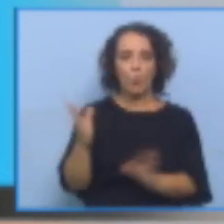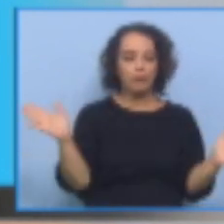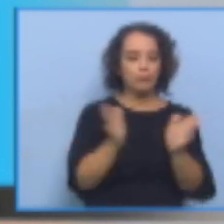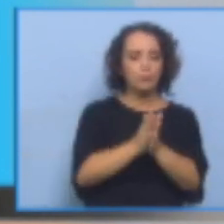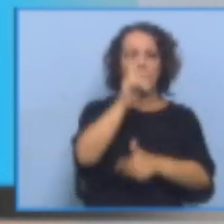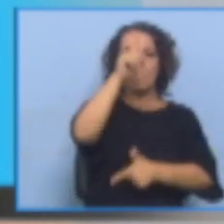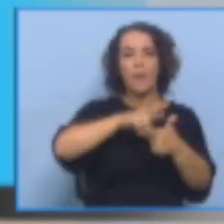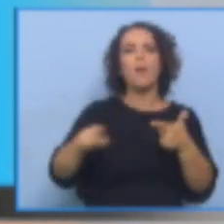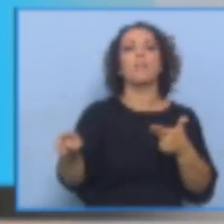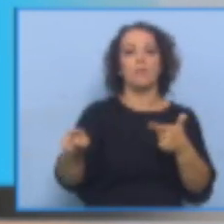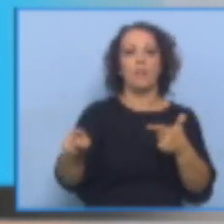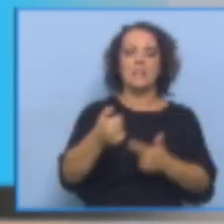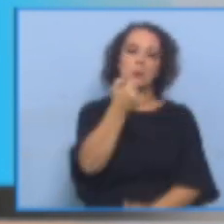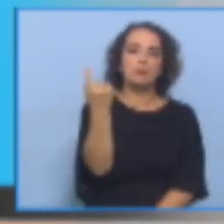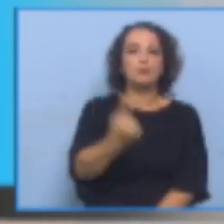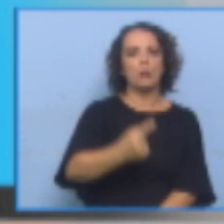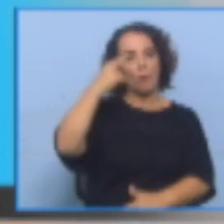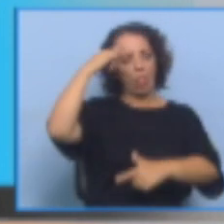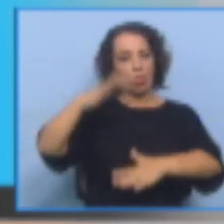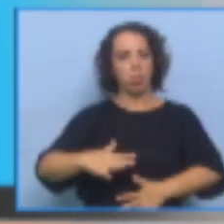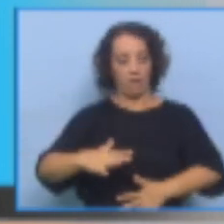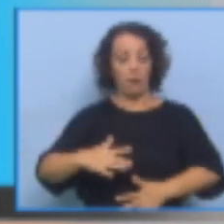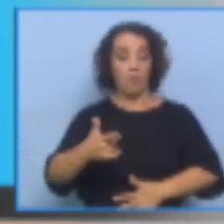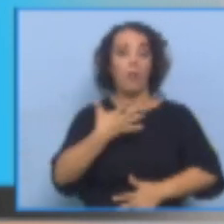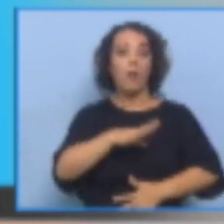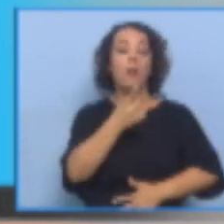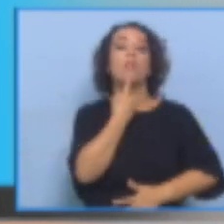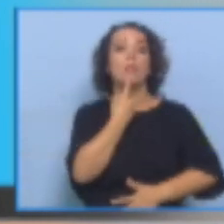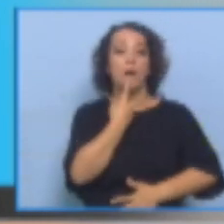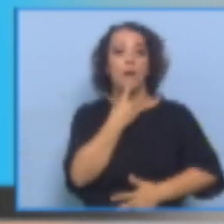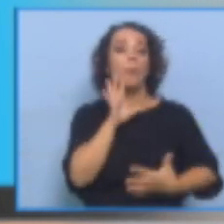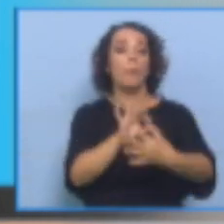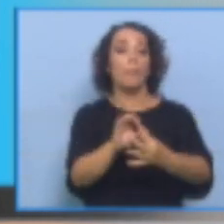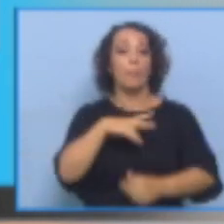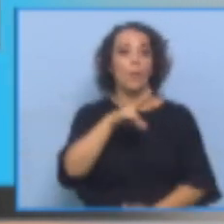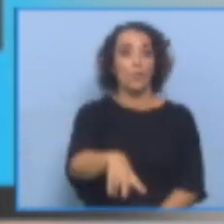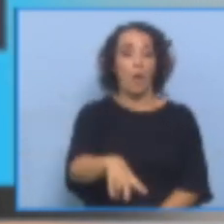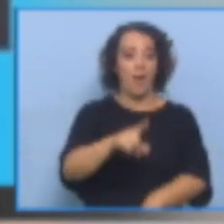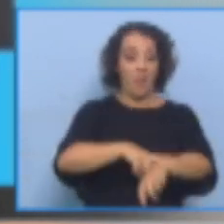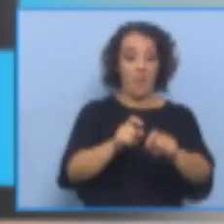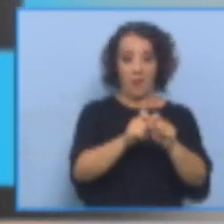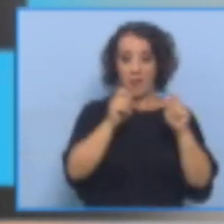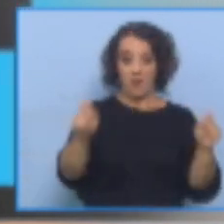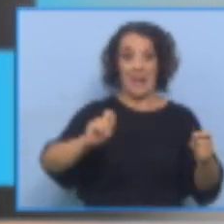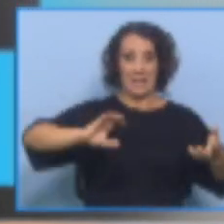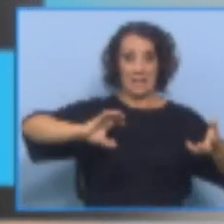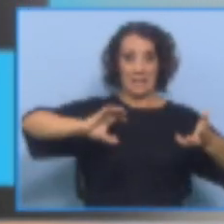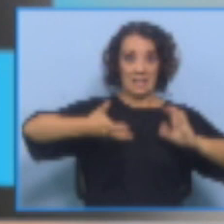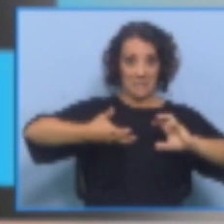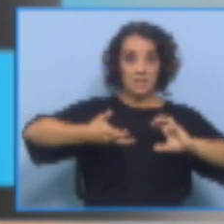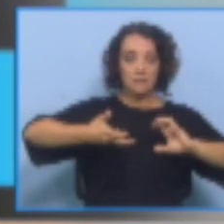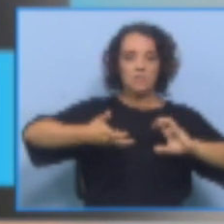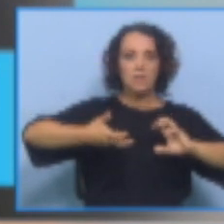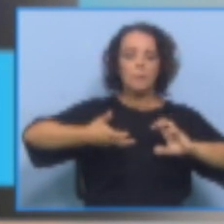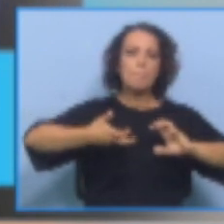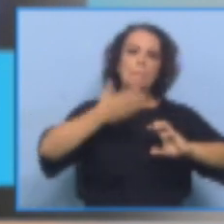a queda era de 5%, o que, no fundo, significava que em Portugal, durante a crise, até não